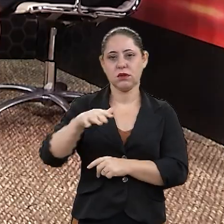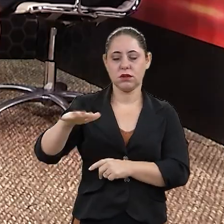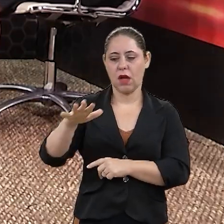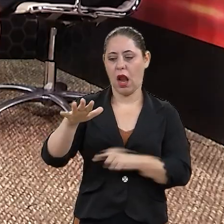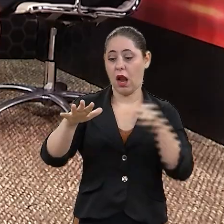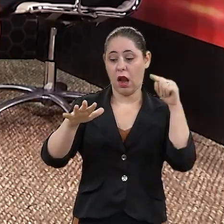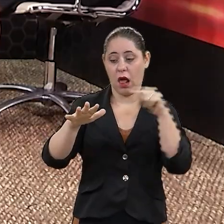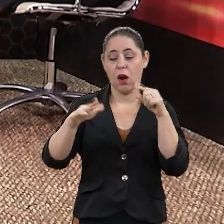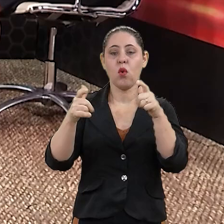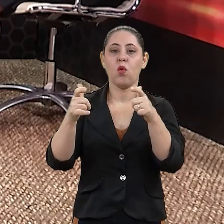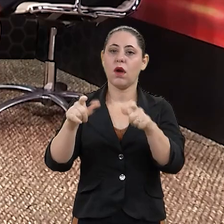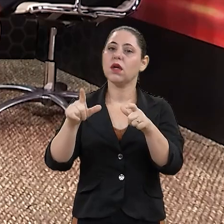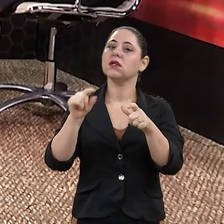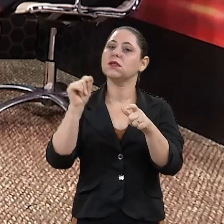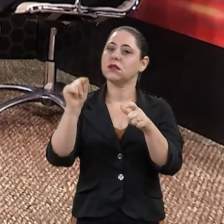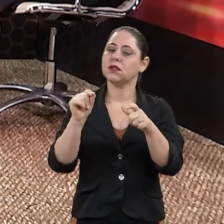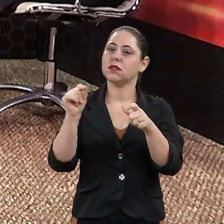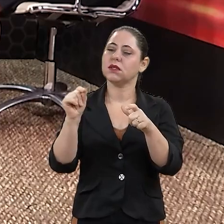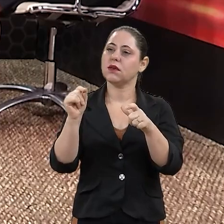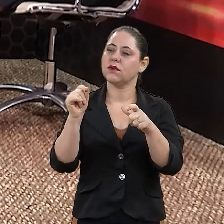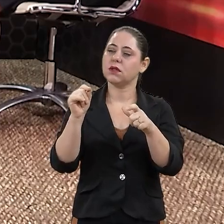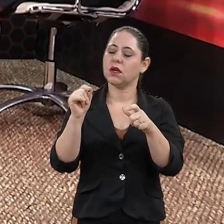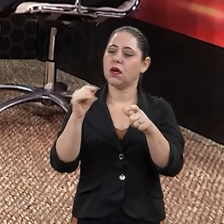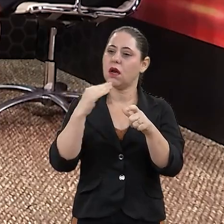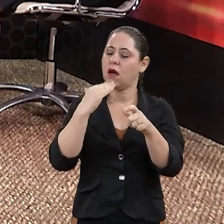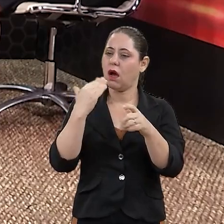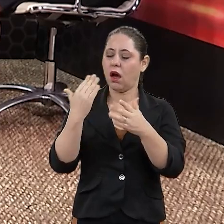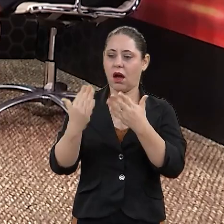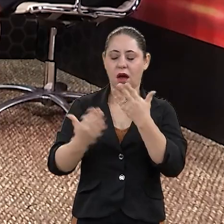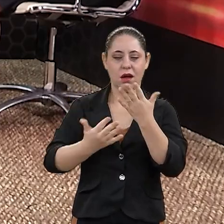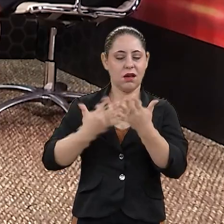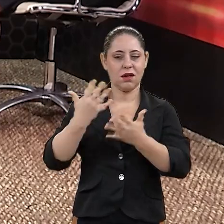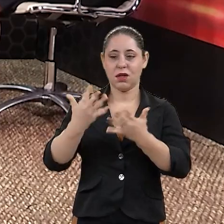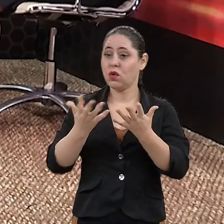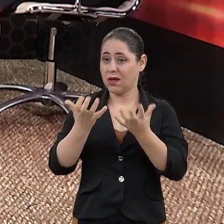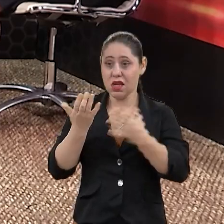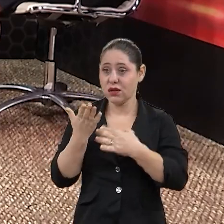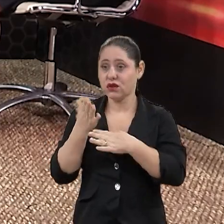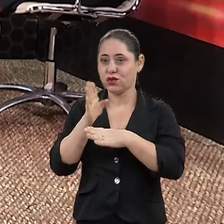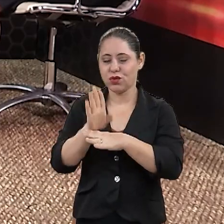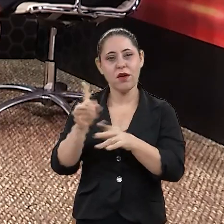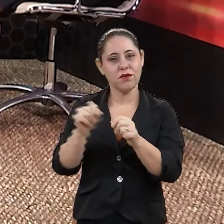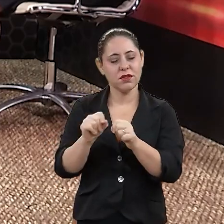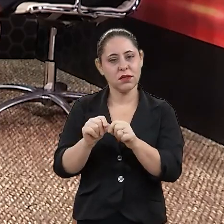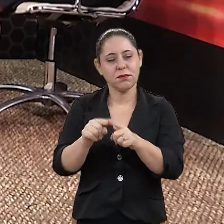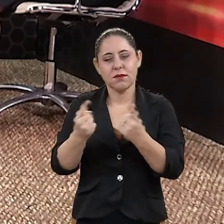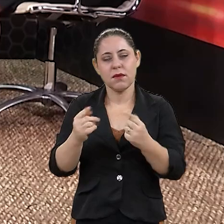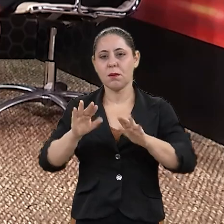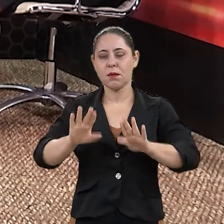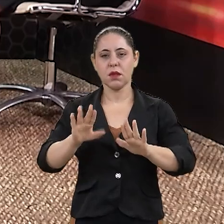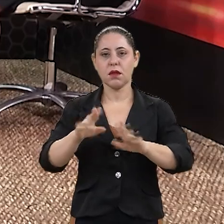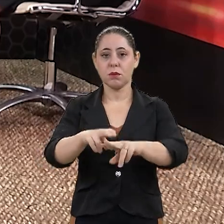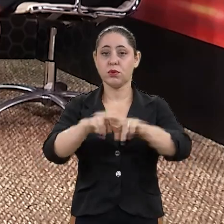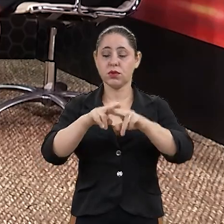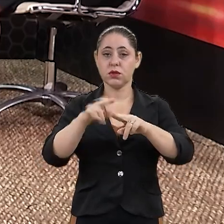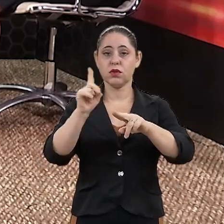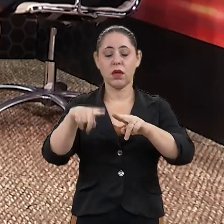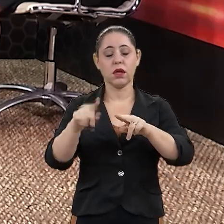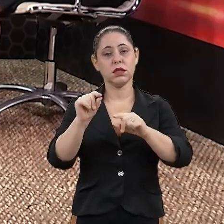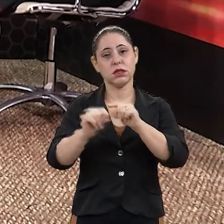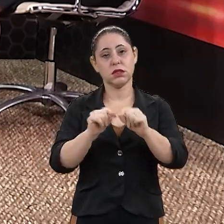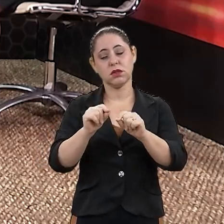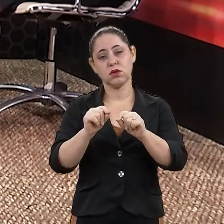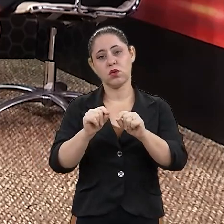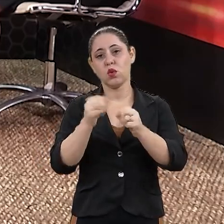Vezes. Que é realmente um local que você se encanta, assim, você fala, eu quero ajudar, eu quero fazer. Então, eu acho que é por isso